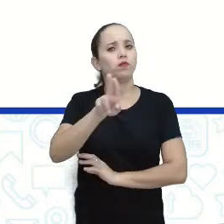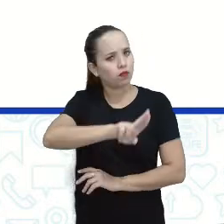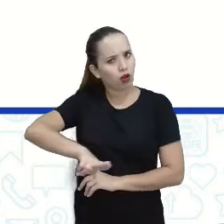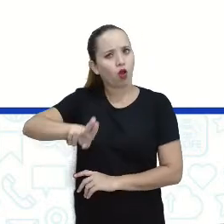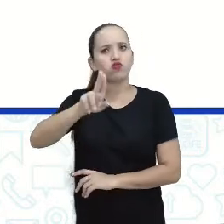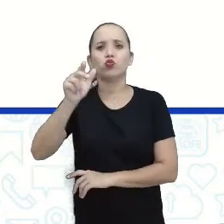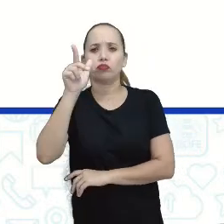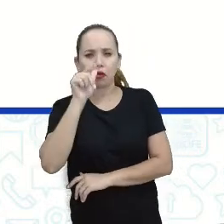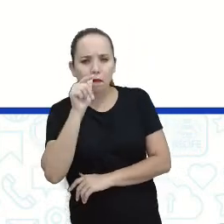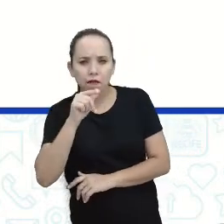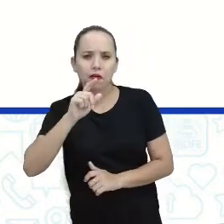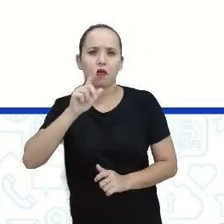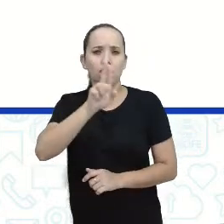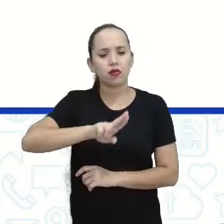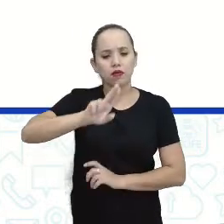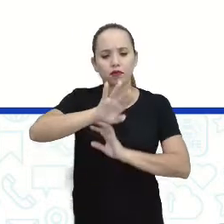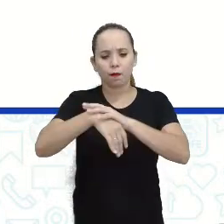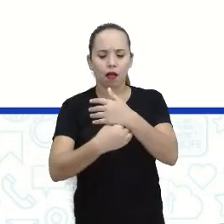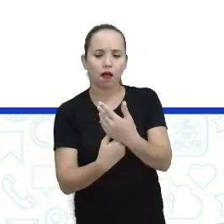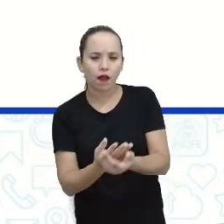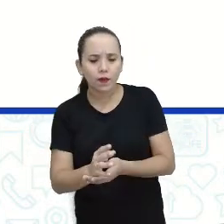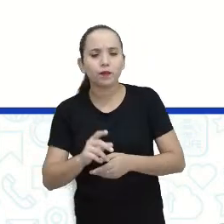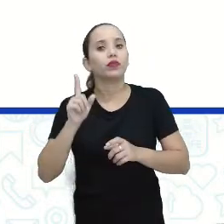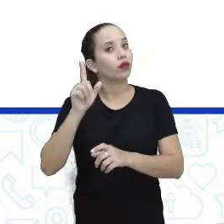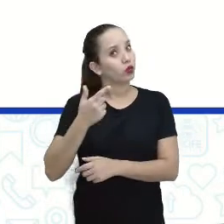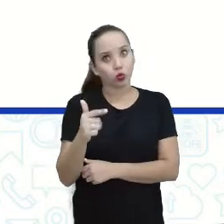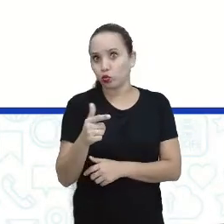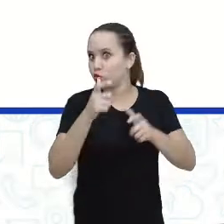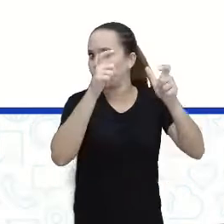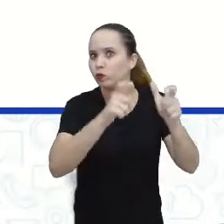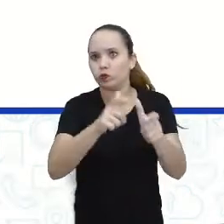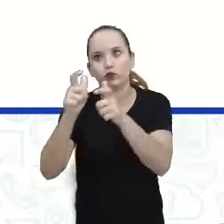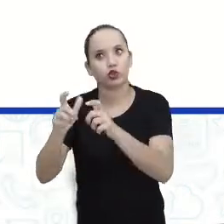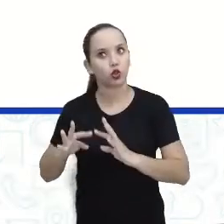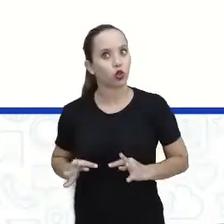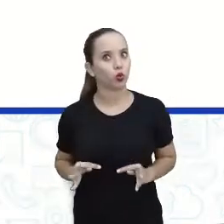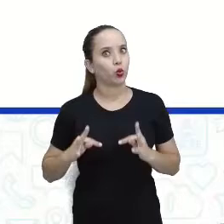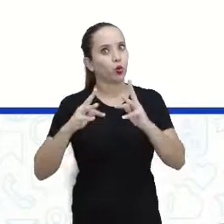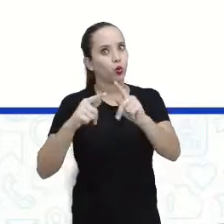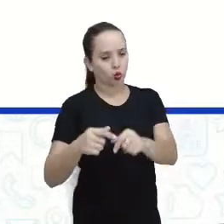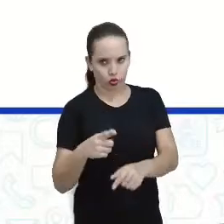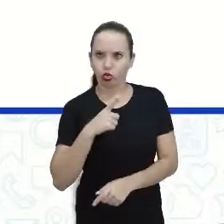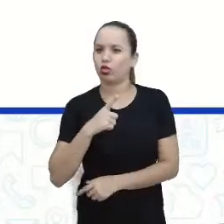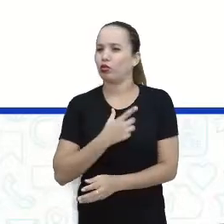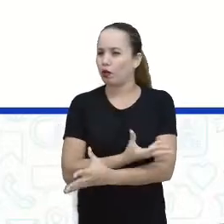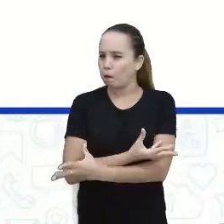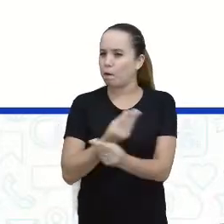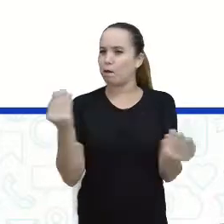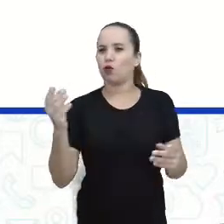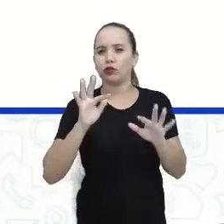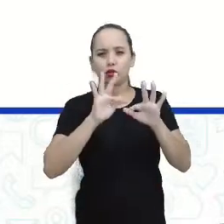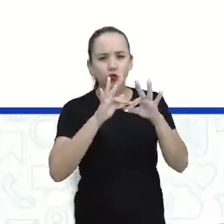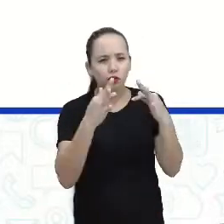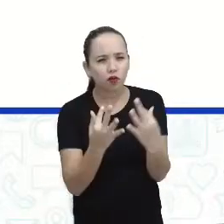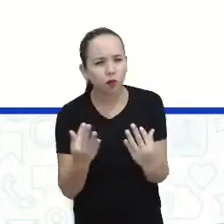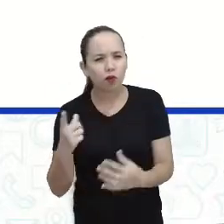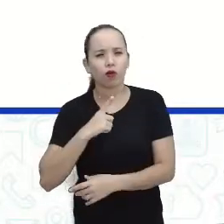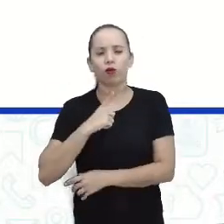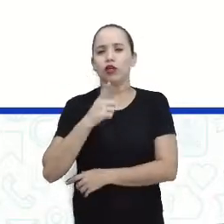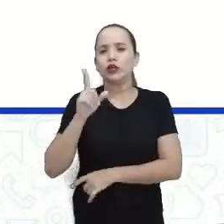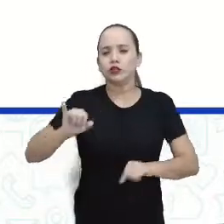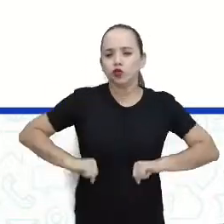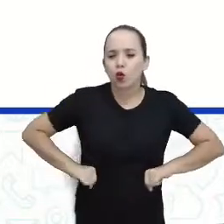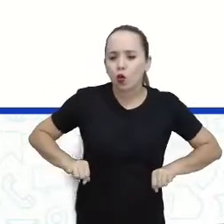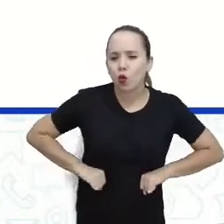passam aí por problemas por conta da falta de água doce, tá? Então, estamos vendo aí esse videozinho